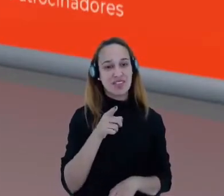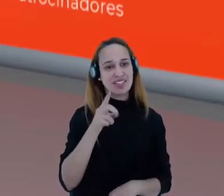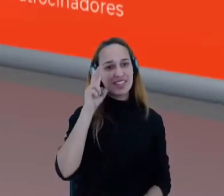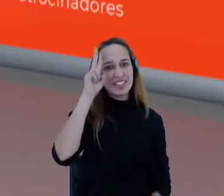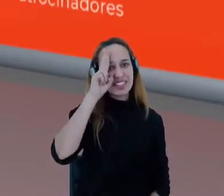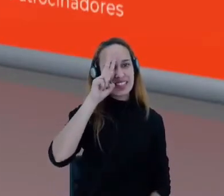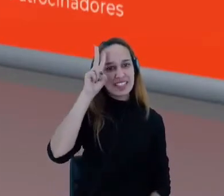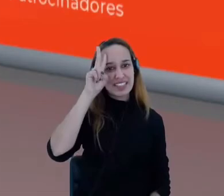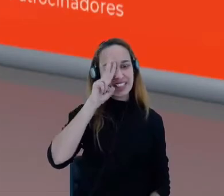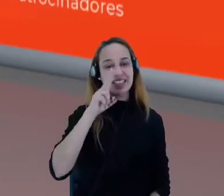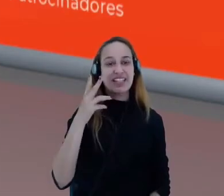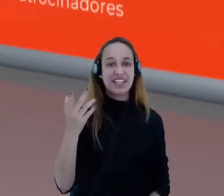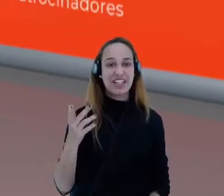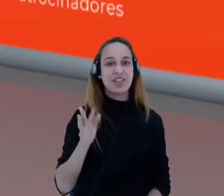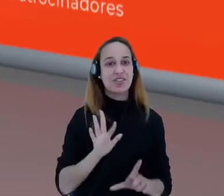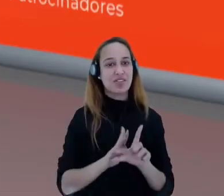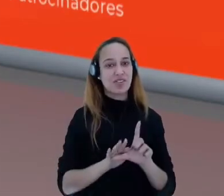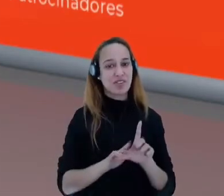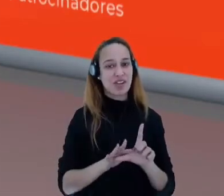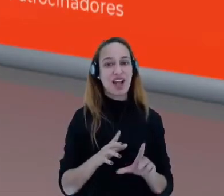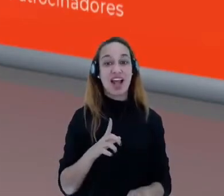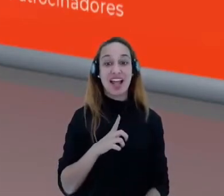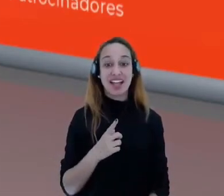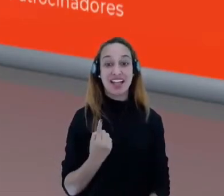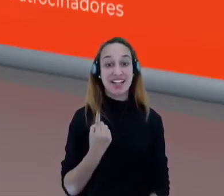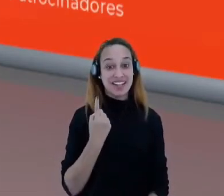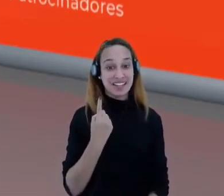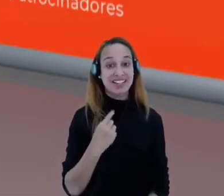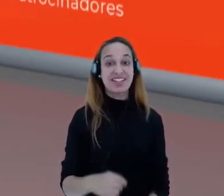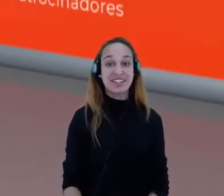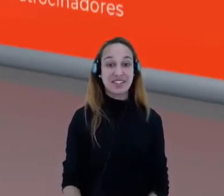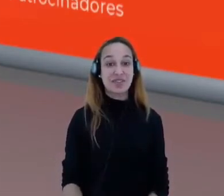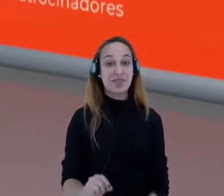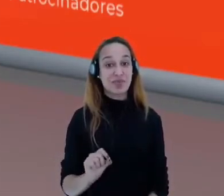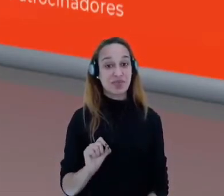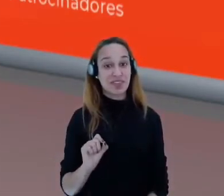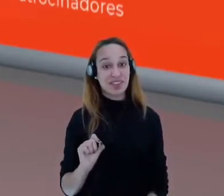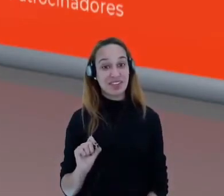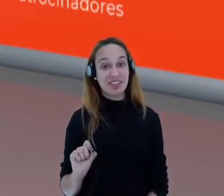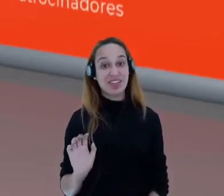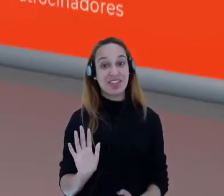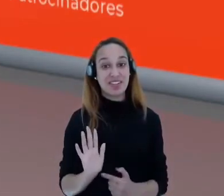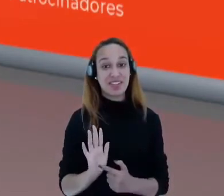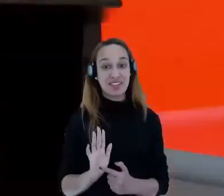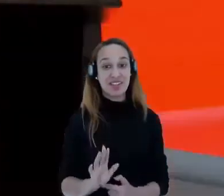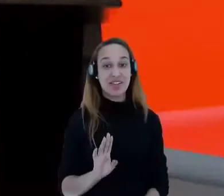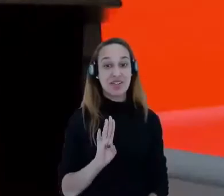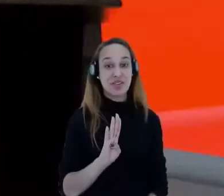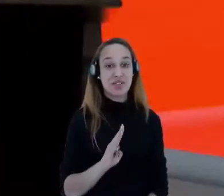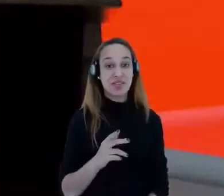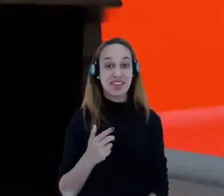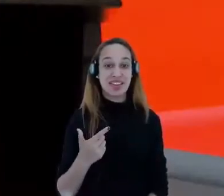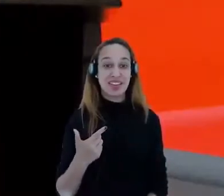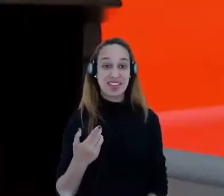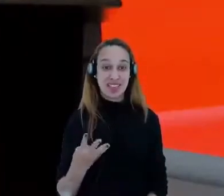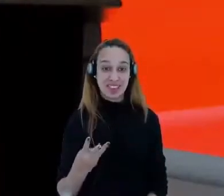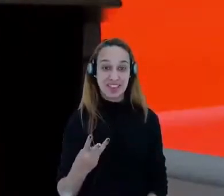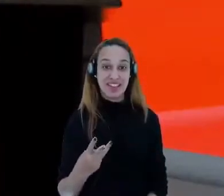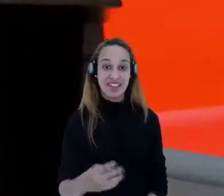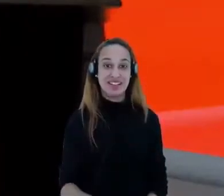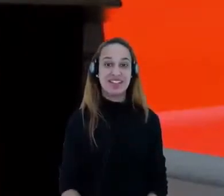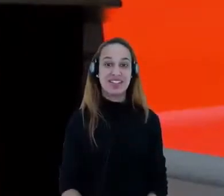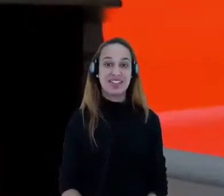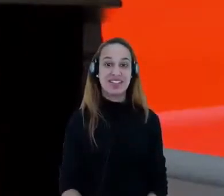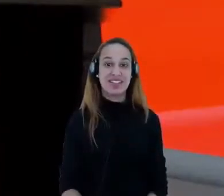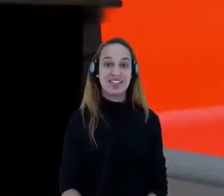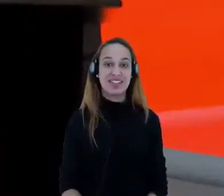QR Codes? Temos mais um. Esse nos trazido pela B3, patrocinadora da Conseguro 2021. O